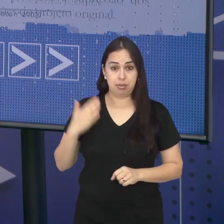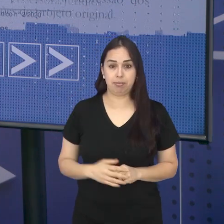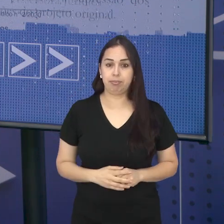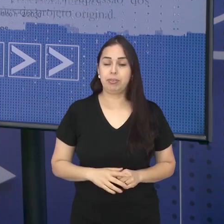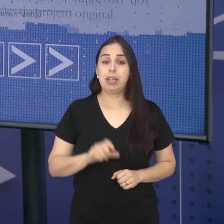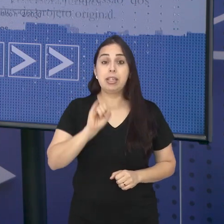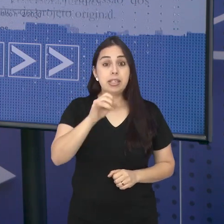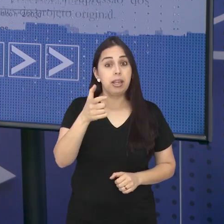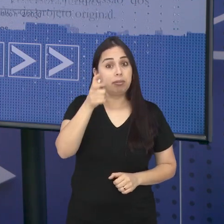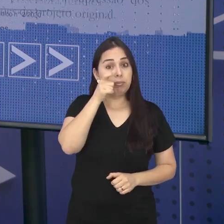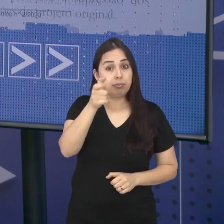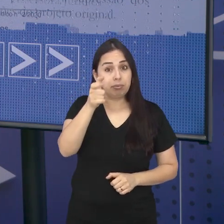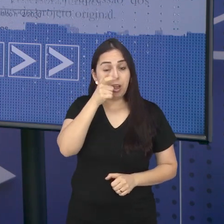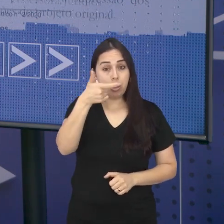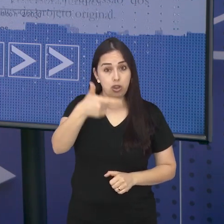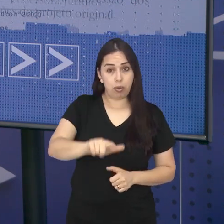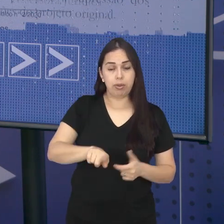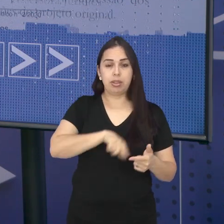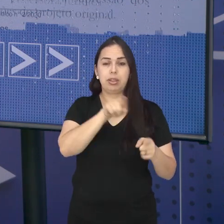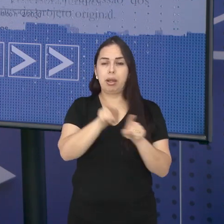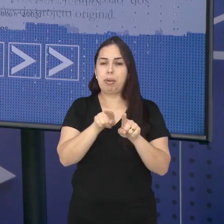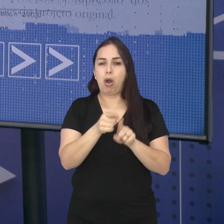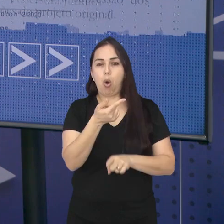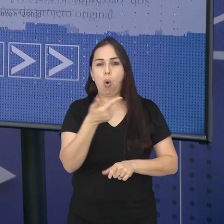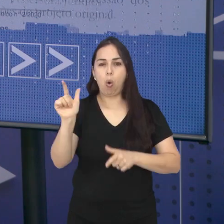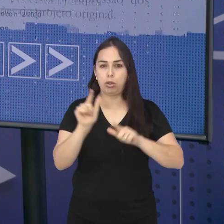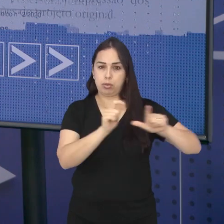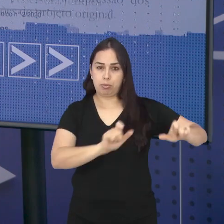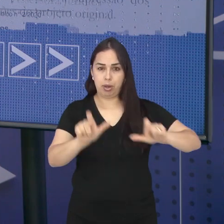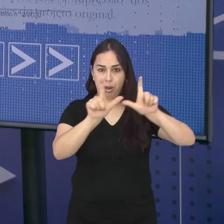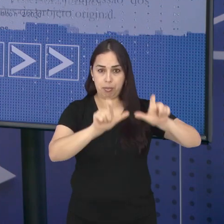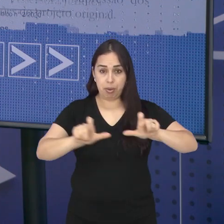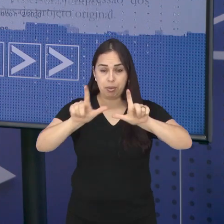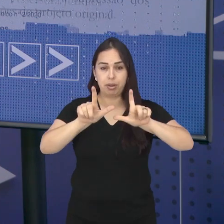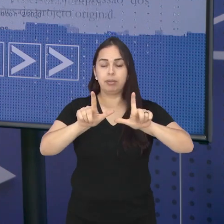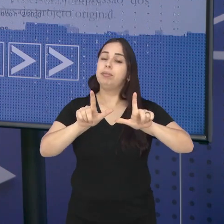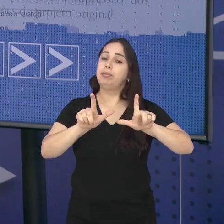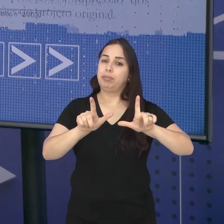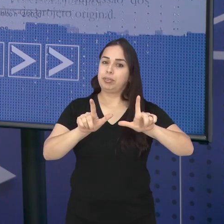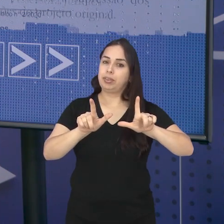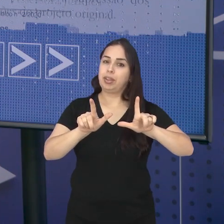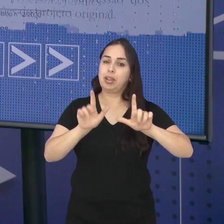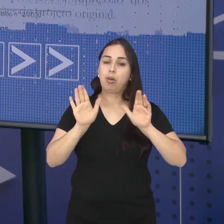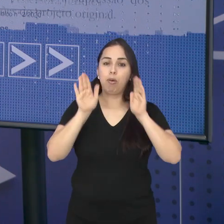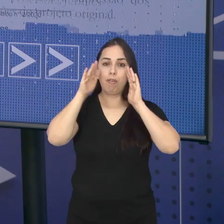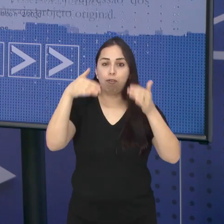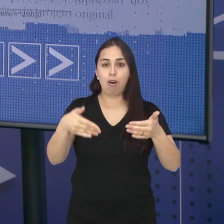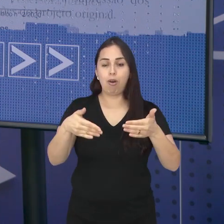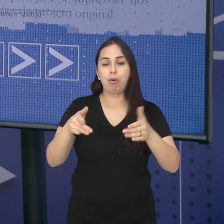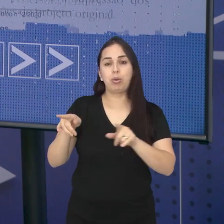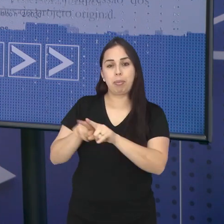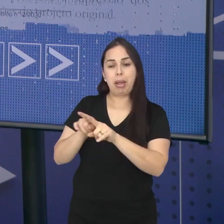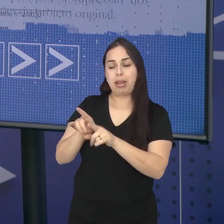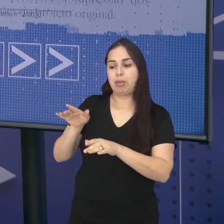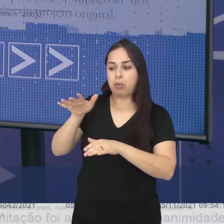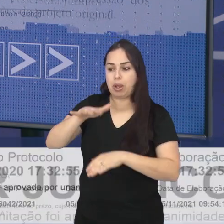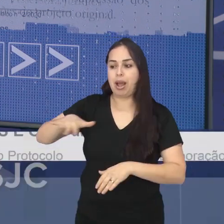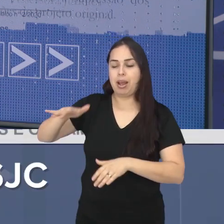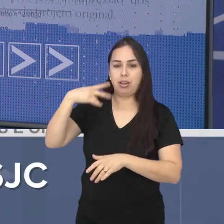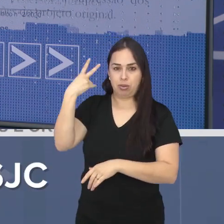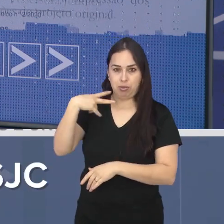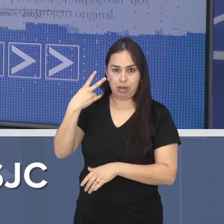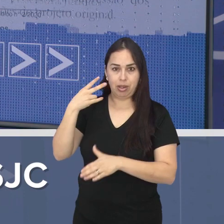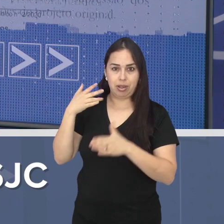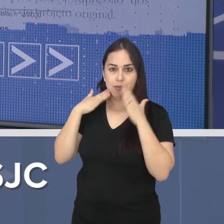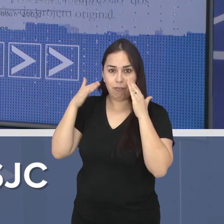no legislativo e se você quer ver esse outros conteúdos pautados no interesse público e com foco no trabalho dos vereadores